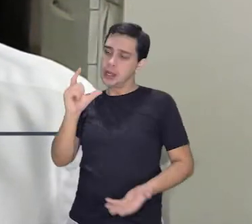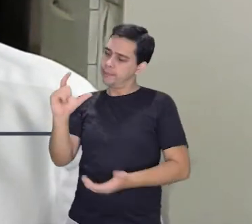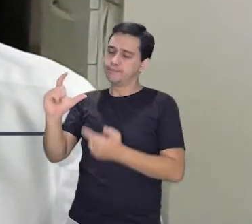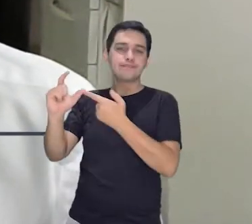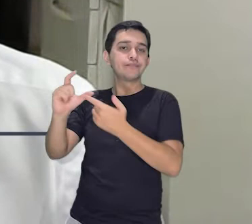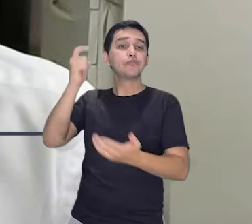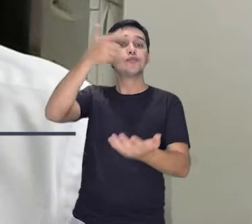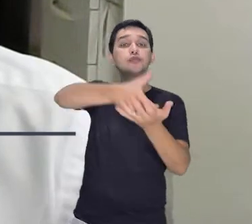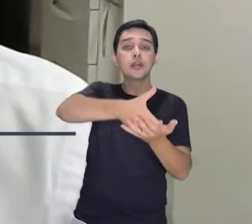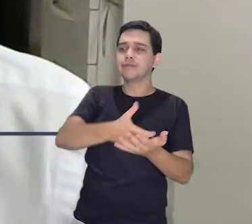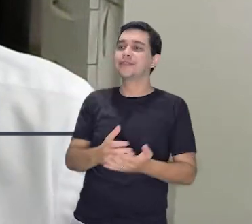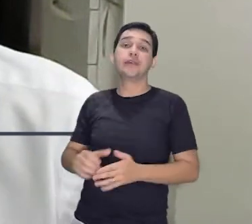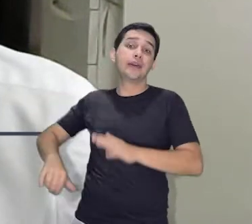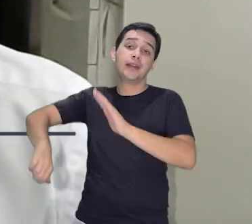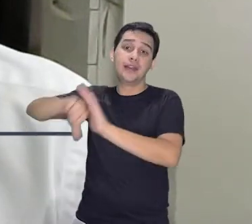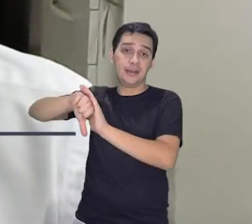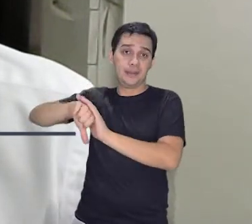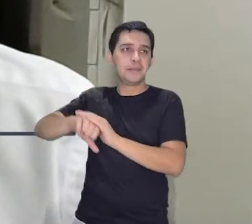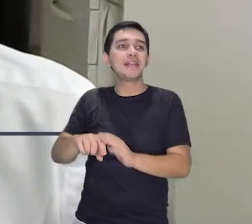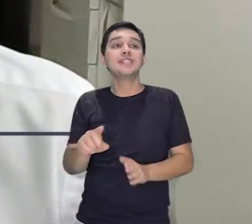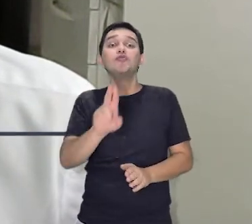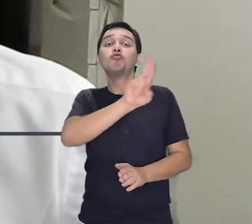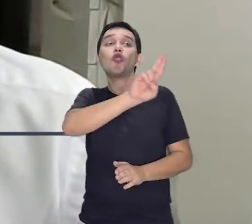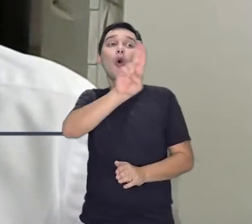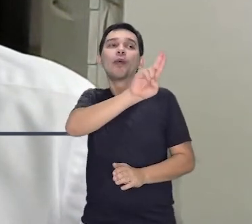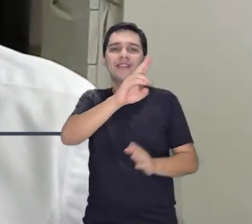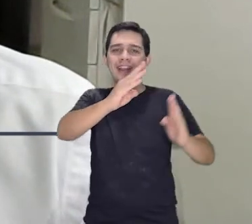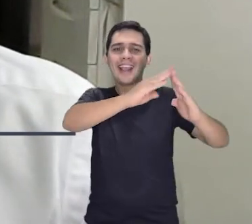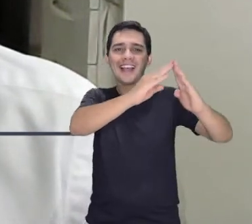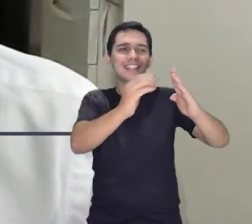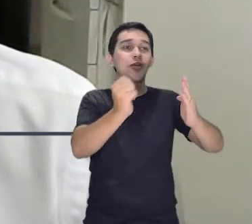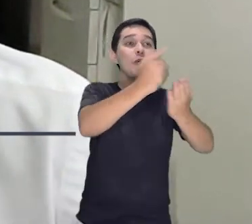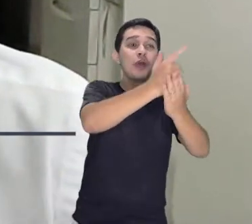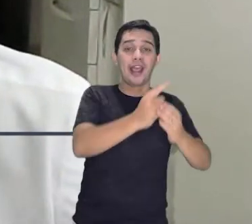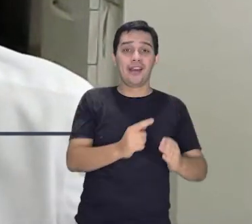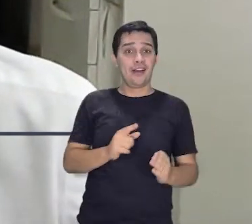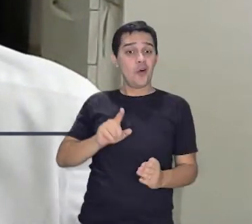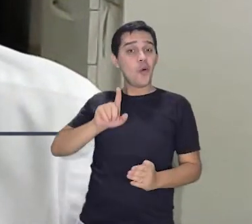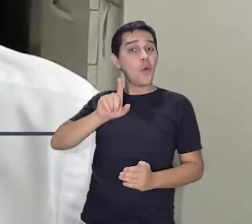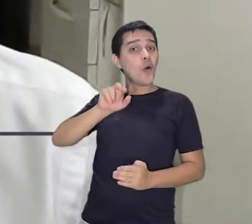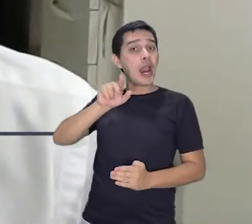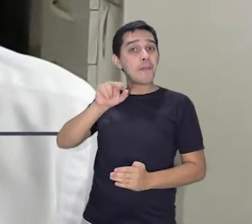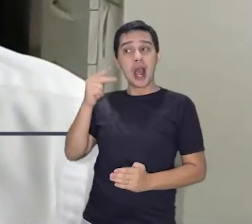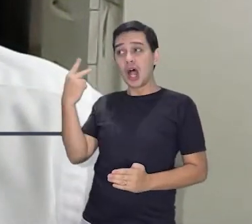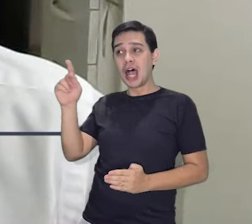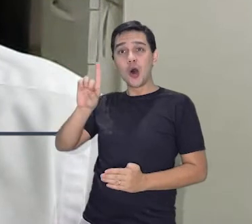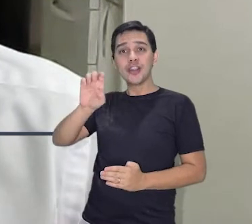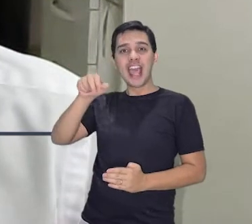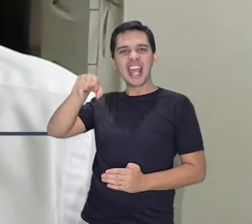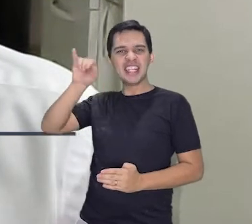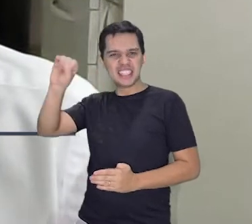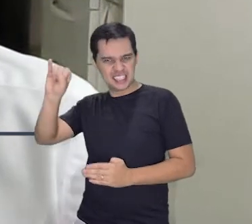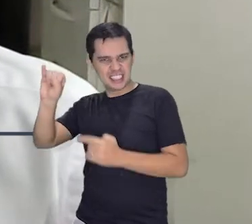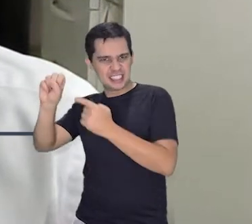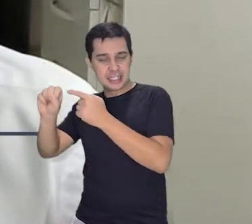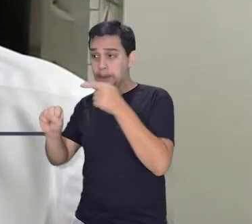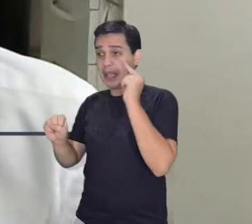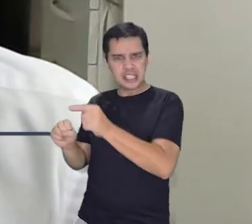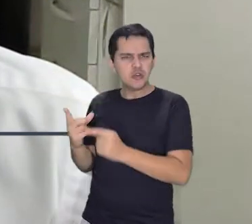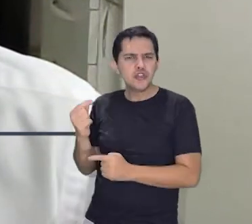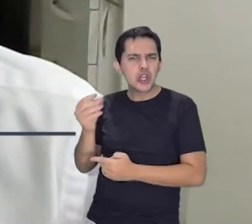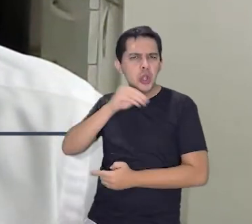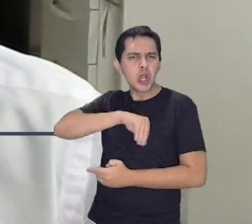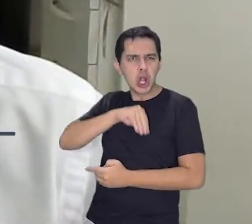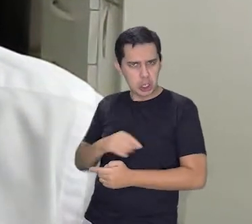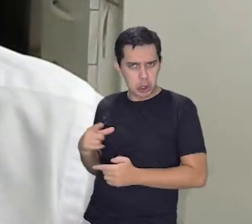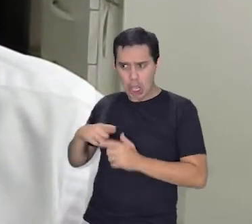foi registrado no nome do seu irmão. O irmão do Rony Lessa, ele não possuía renda, ele confessou que